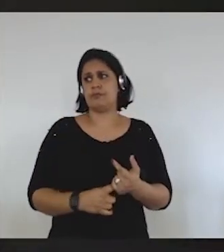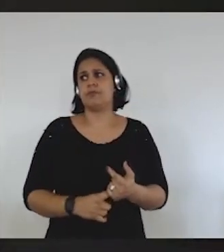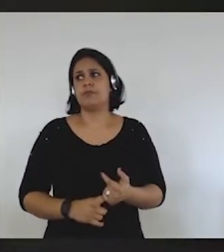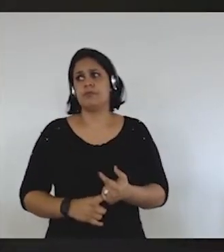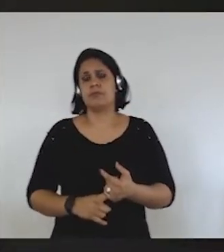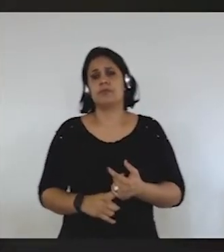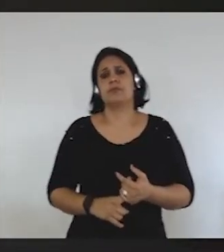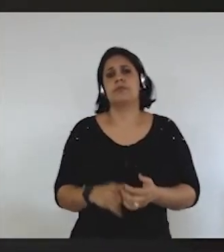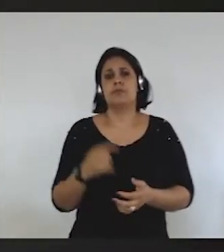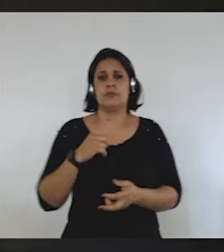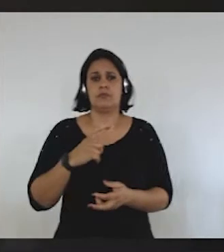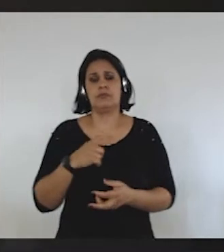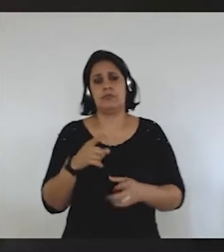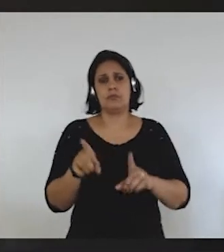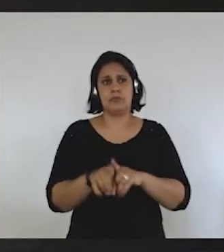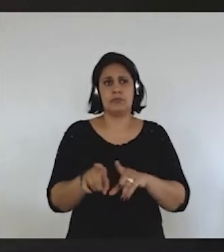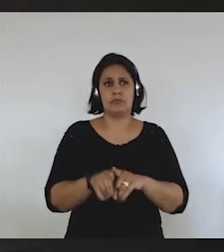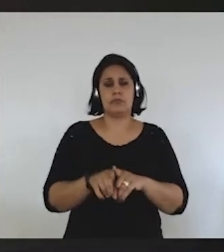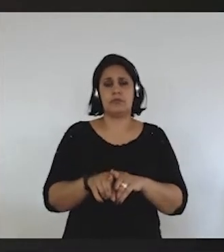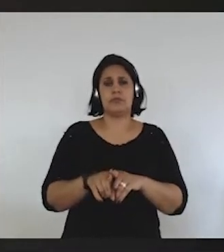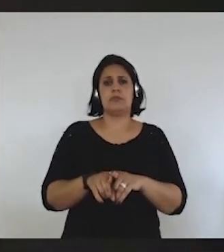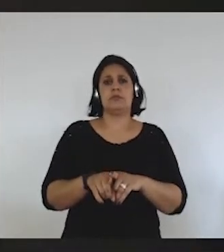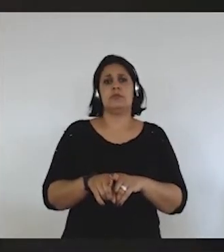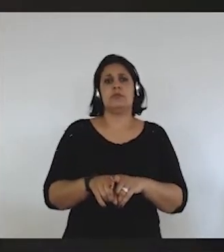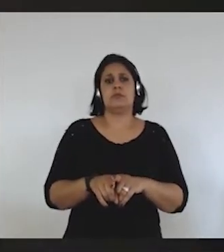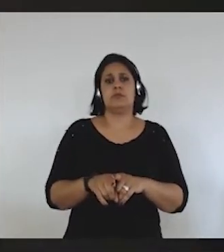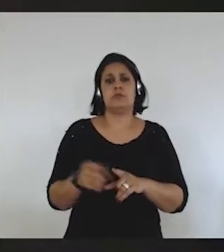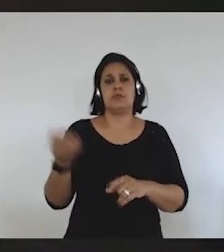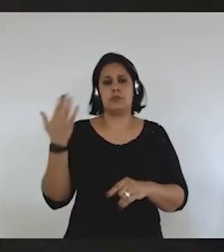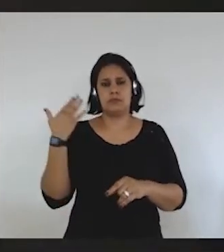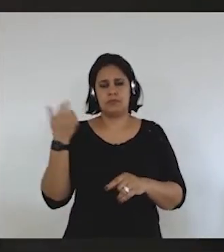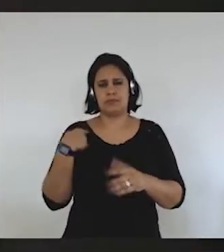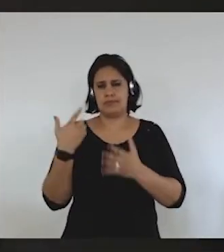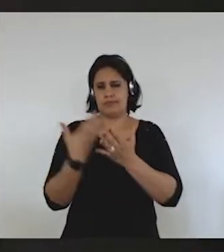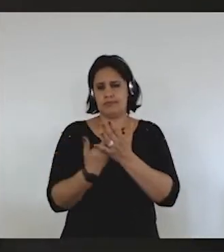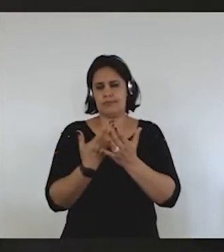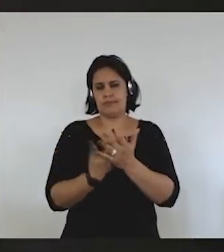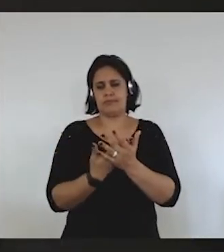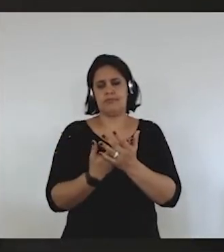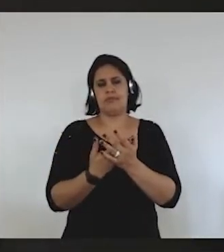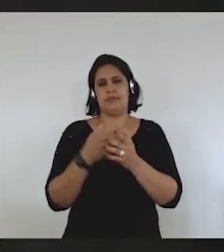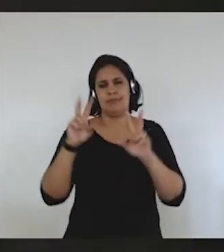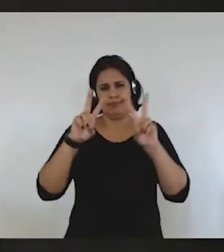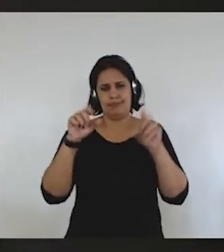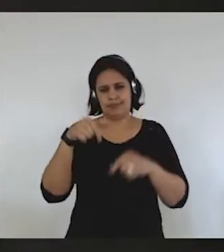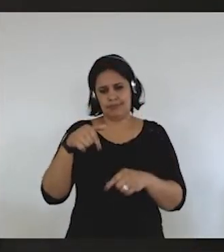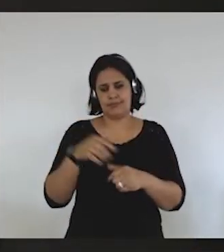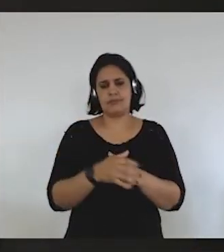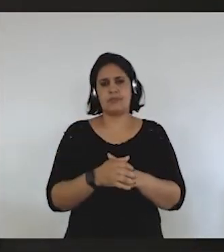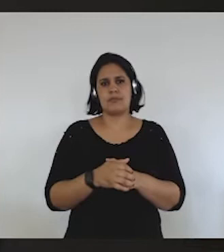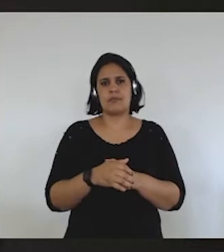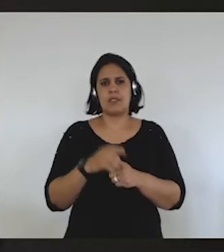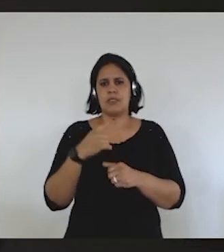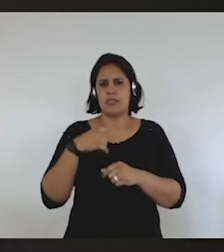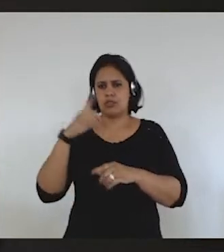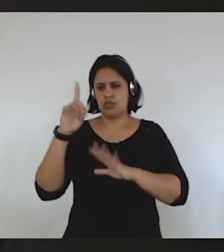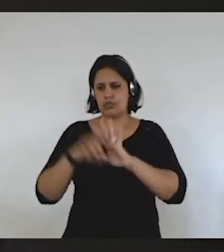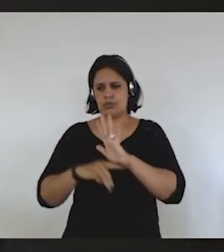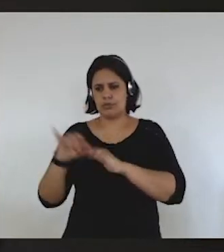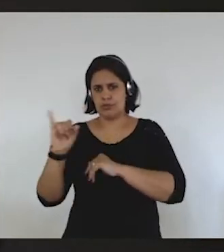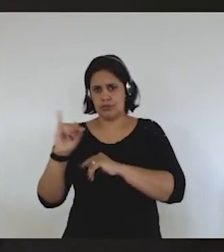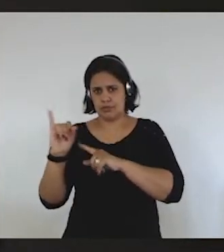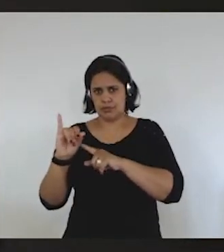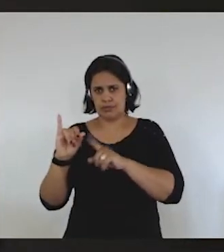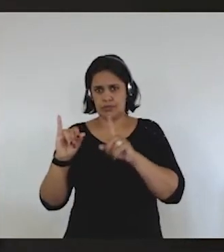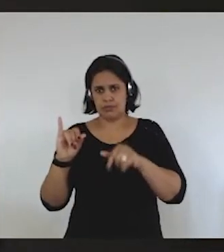Existia uma corrente também, quando me debruçava estudando sobre isso, que dizia que a fonte do direito internacional era o